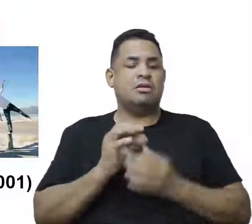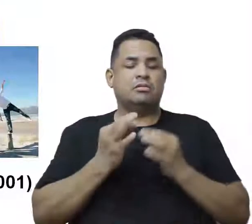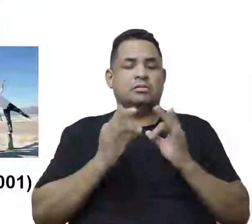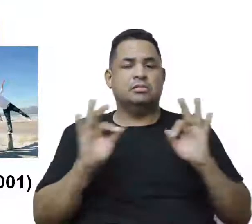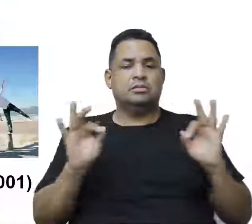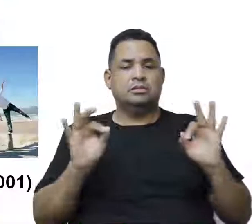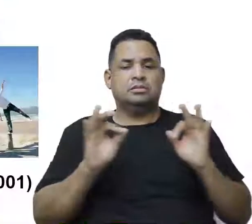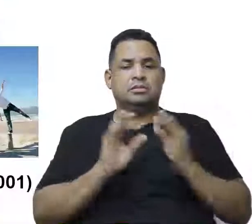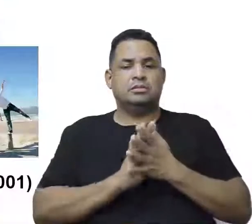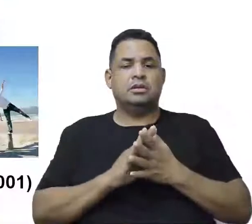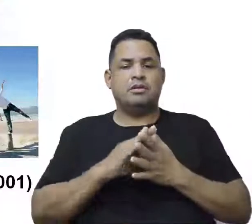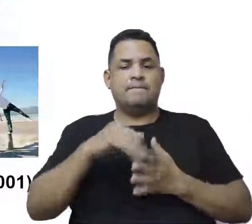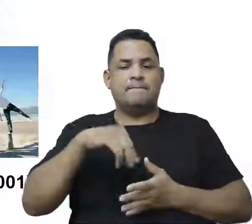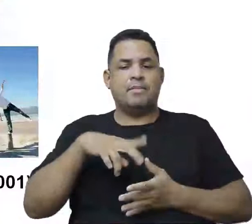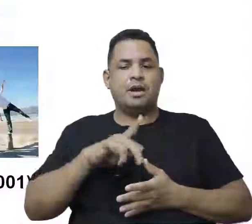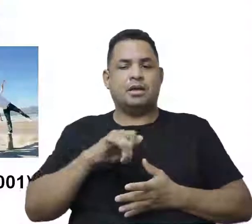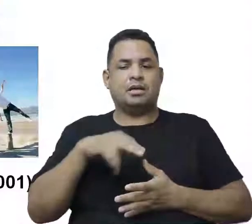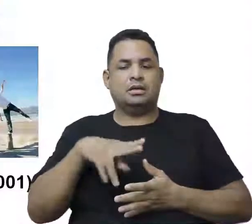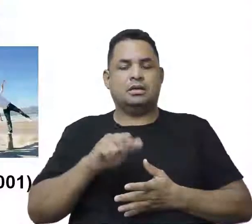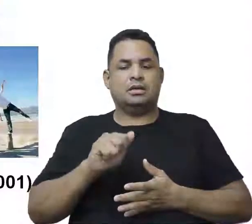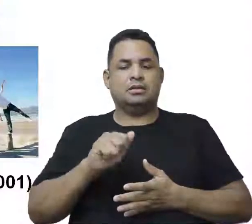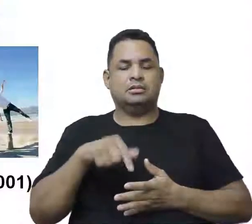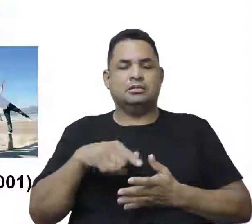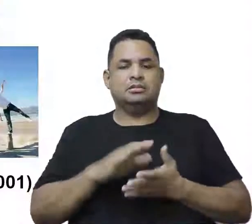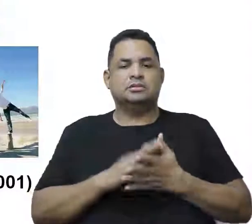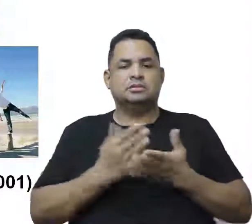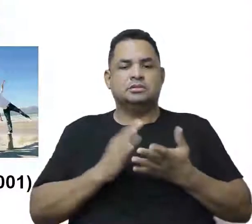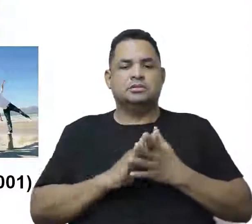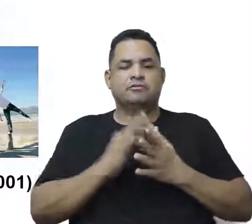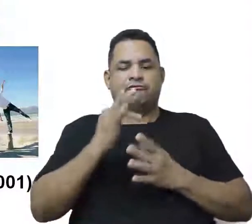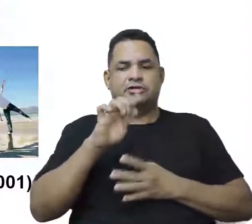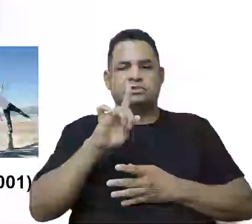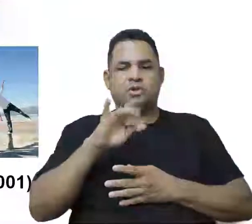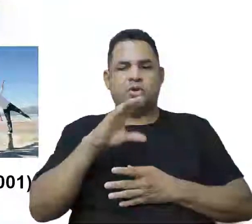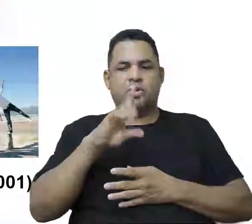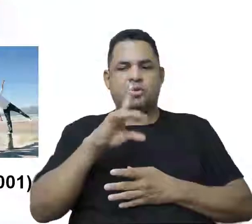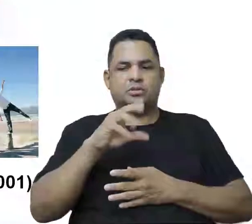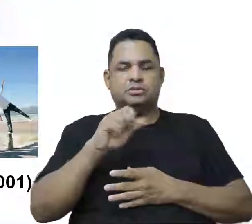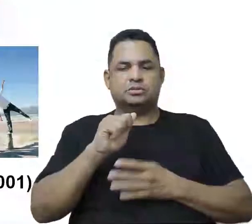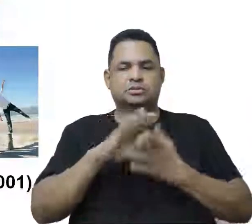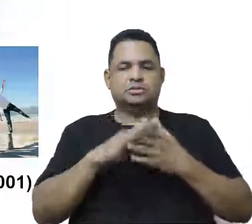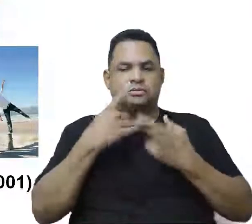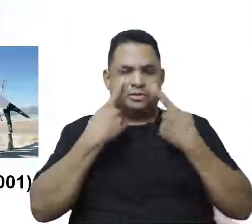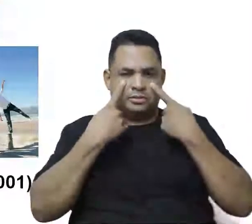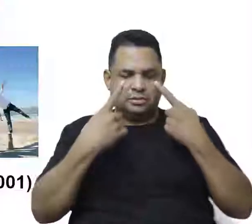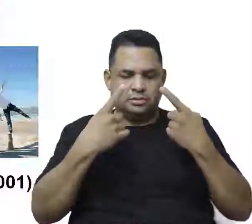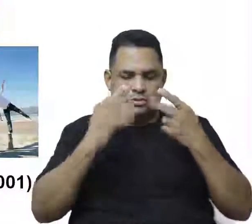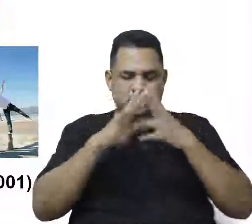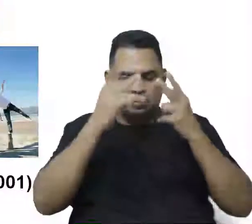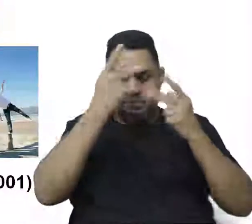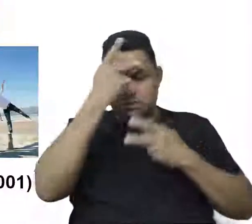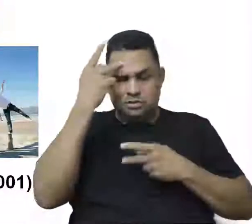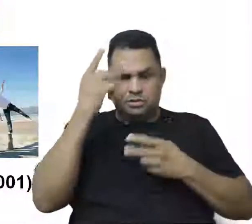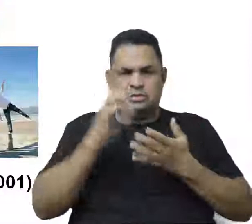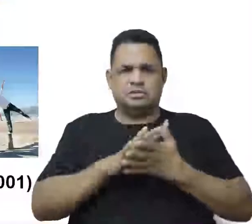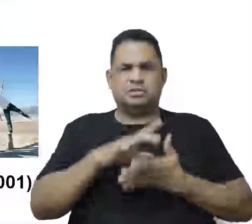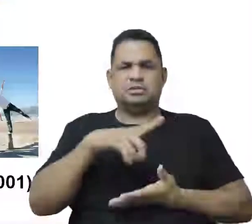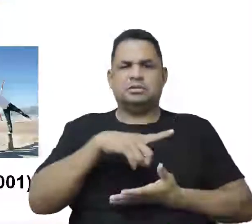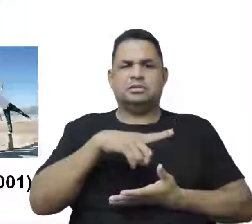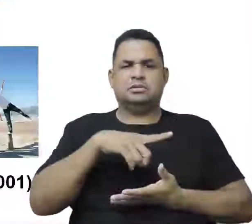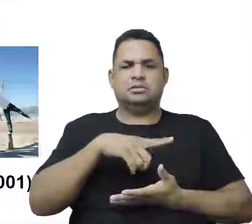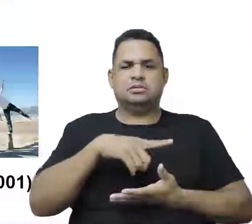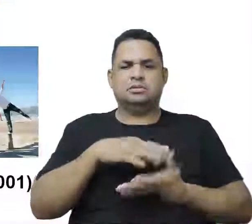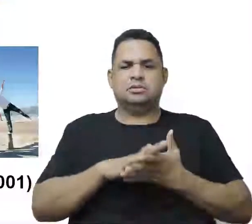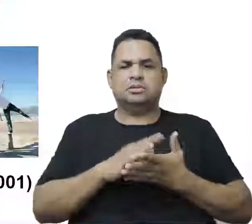simplesmente uma máquina, né, prof? Então, essas questões fisiológicas, quando a gente vai observar uma pessoa, se a pessoa ela estiver, por exemplo, com